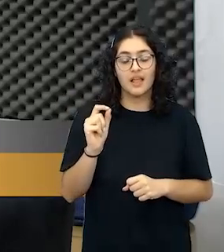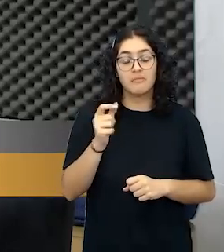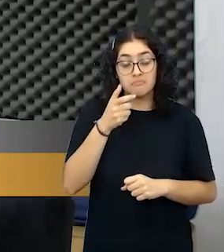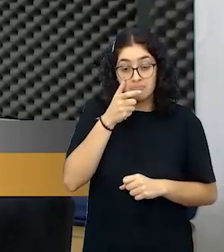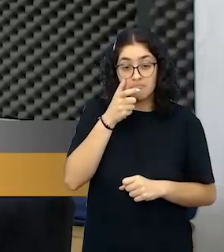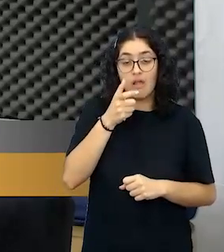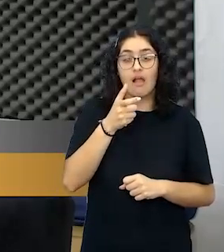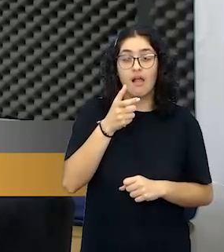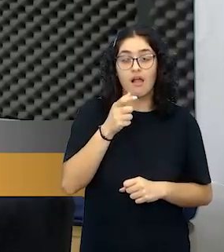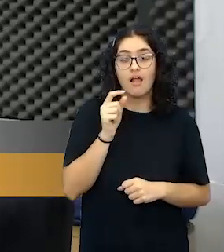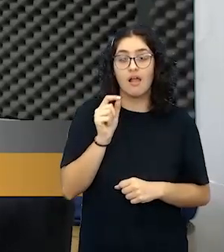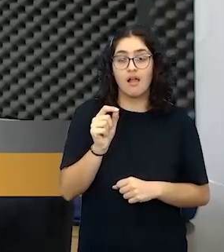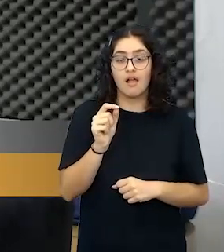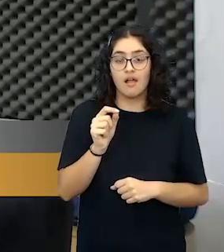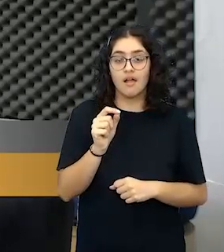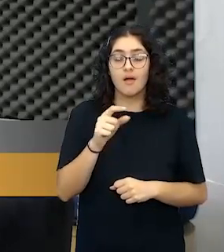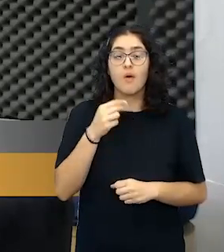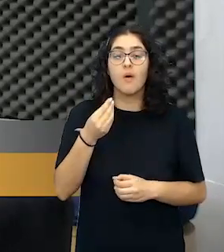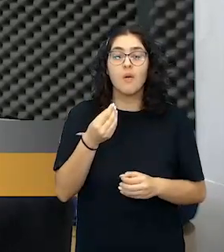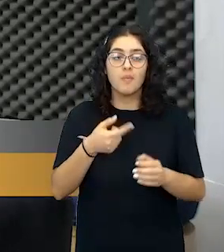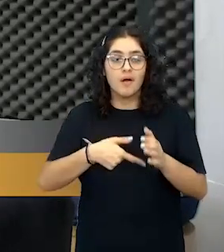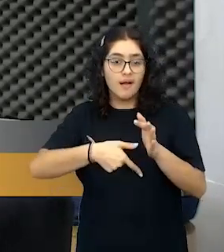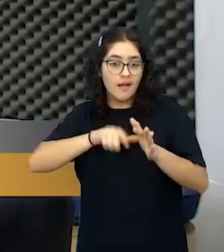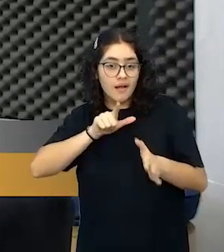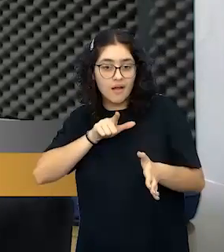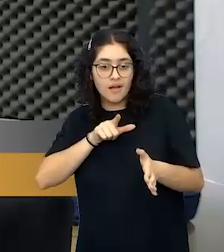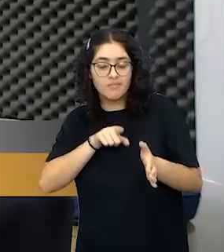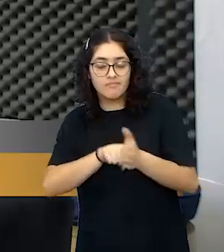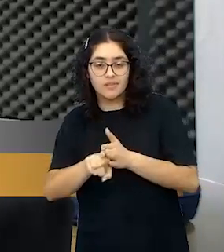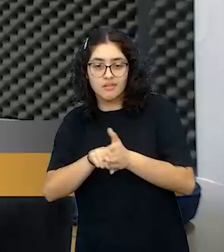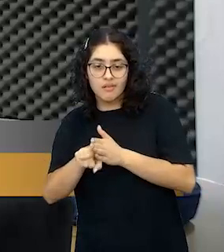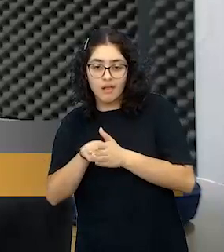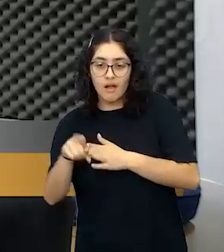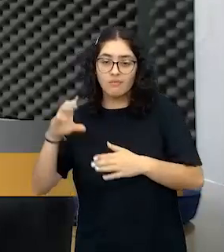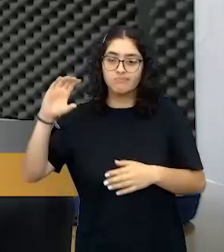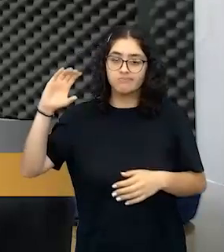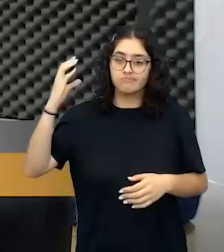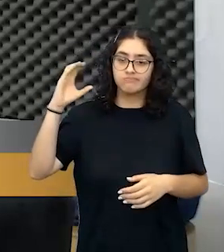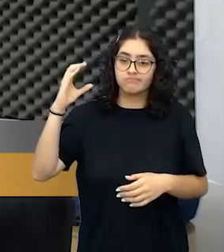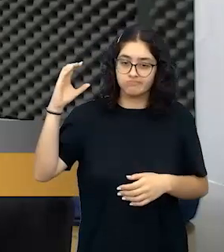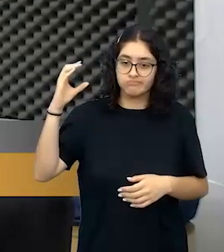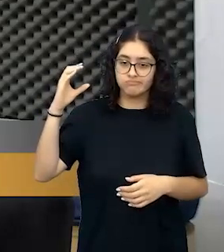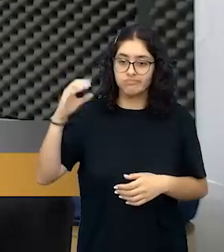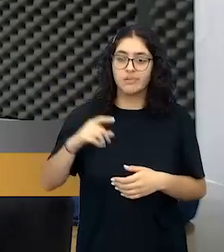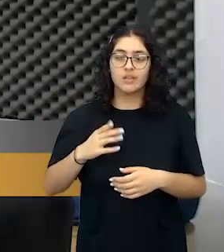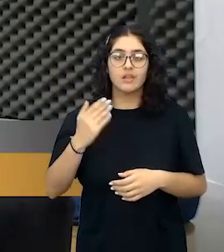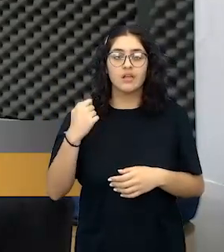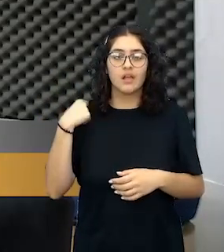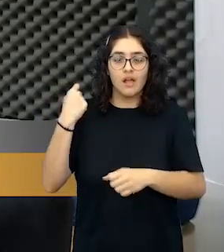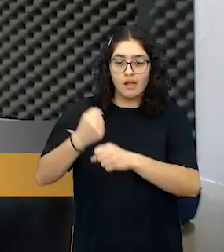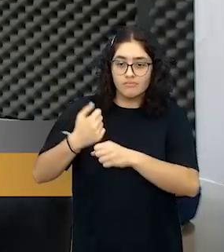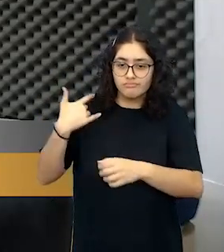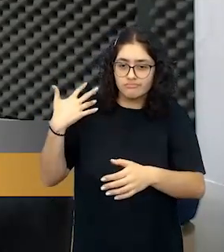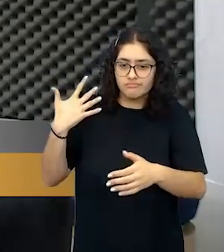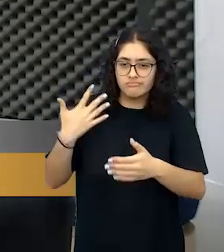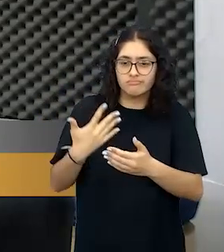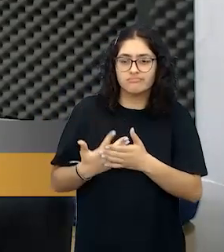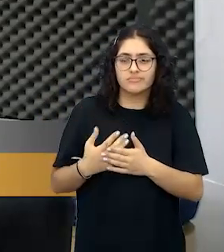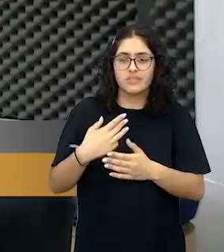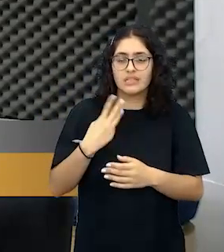interessante. Vai ser sobre pré-iniciação científica e RRD. Esse ano nós tivemos, ao longo do ano,